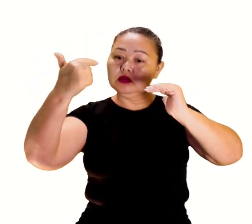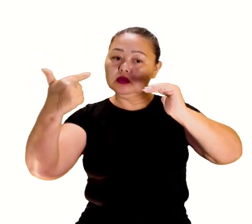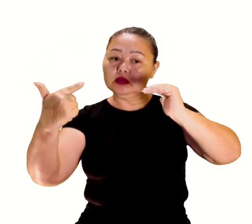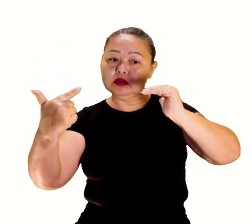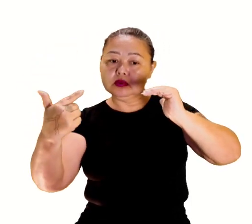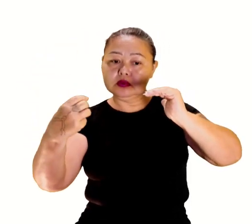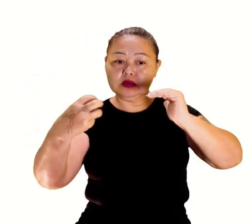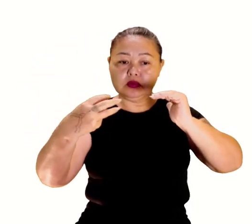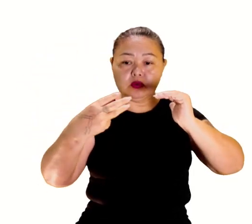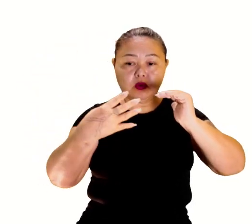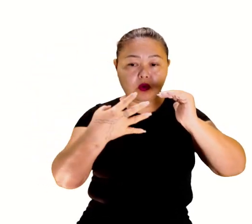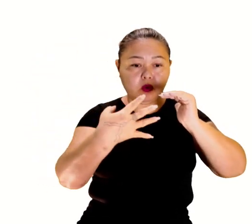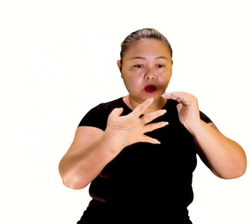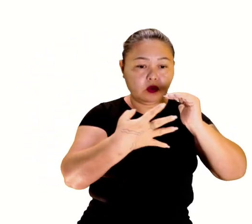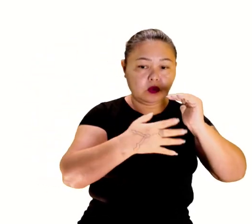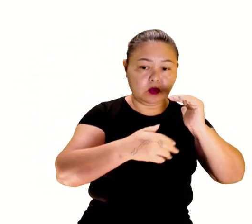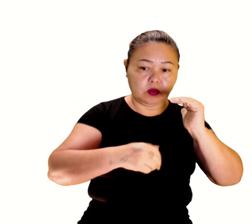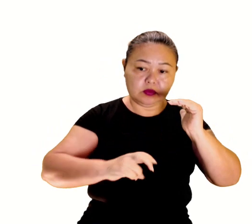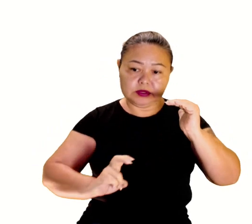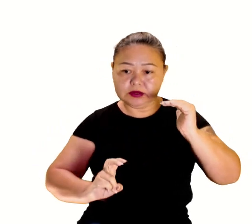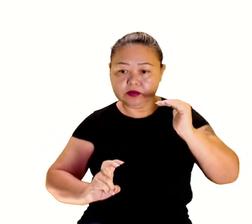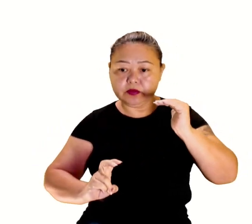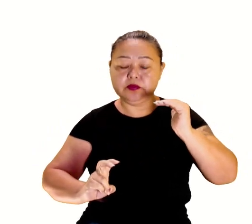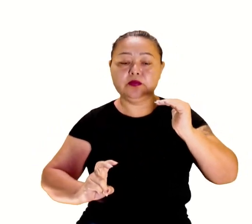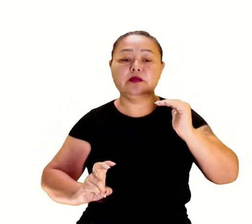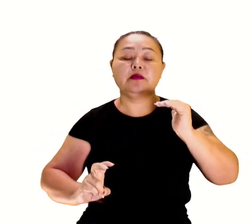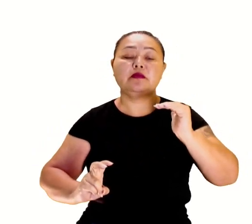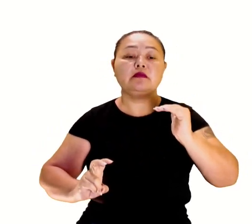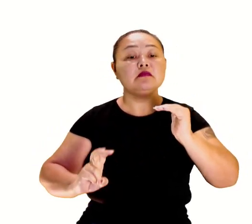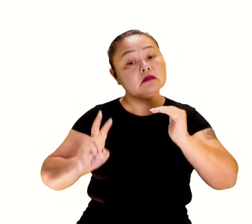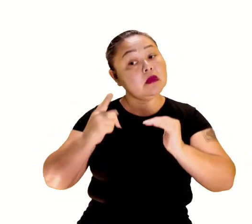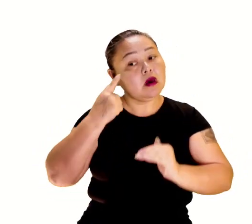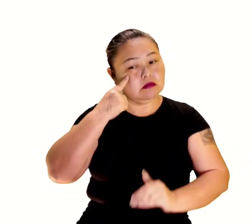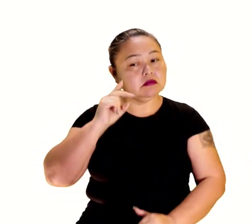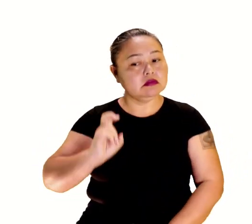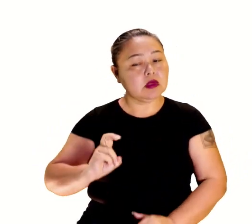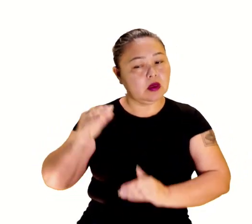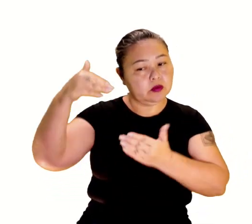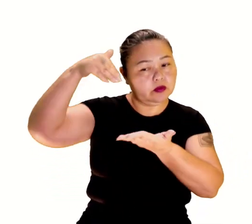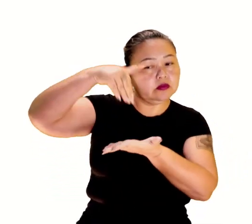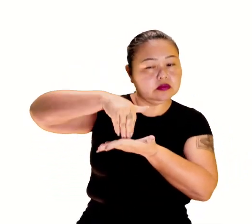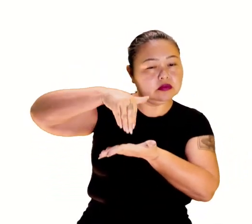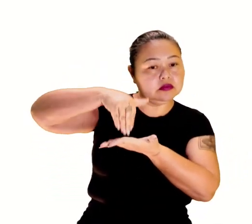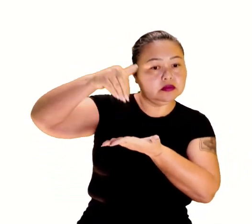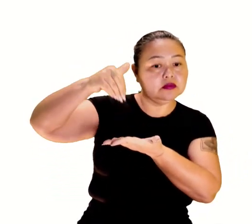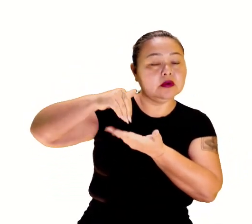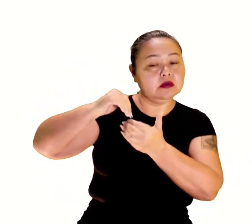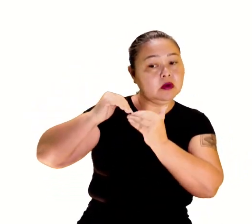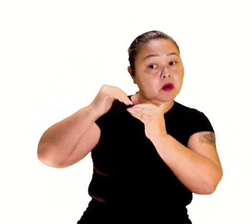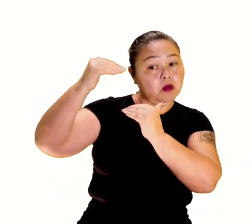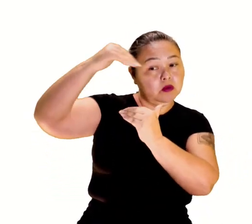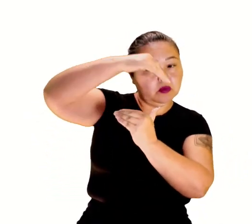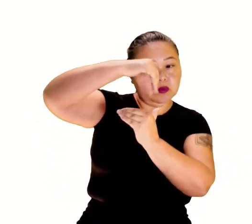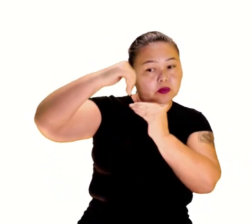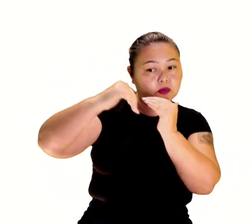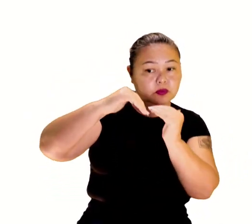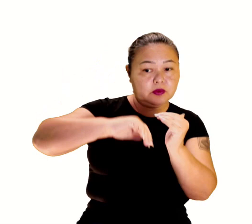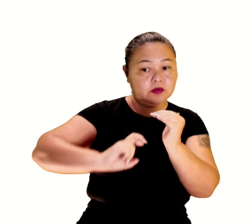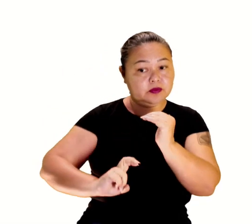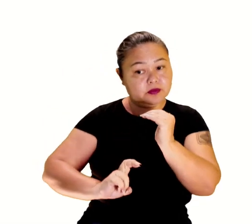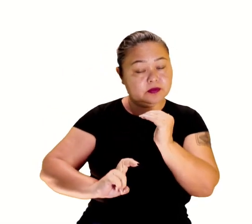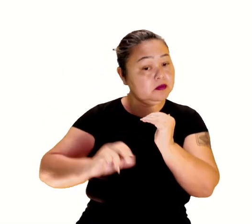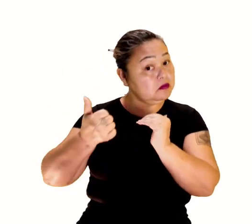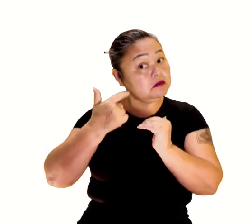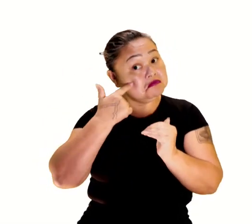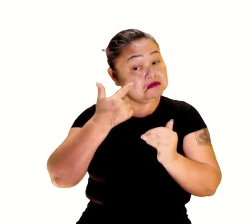O 3, 4 ou 5? Eu acho que enche primeiro o 5. eu acho que é o 5 que não vai derramar para ninguém. É, já tá lá embaixo, é o primeiro que enche, pronto, né? eu